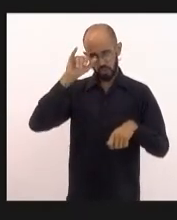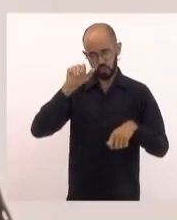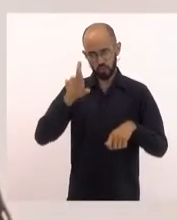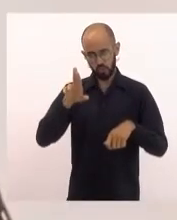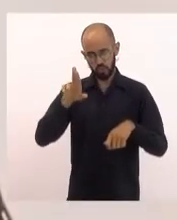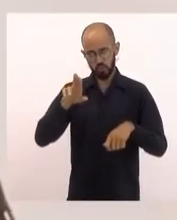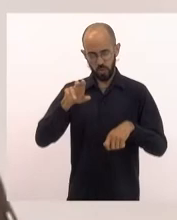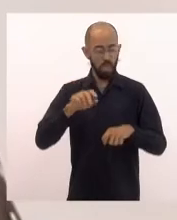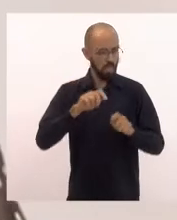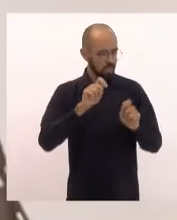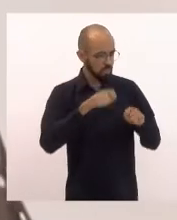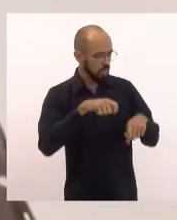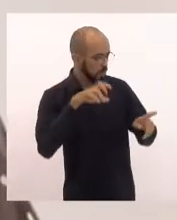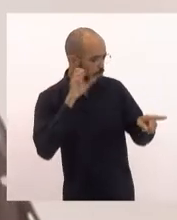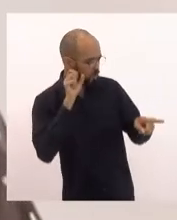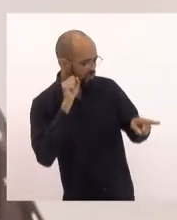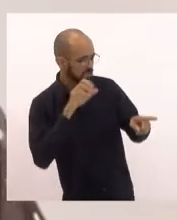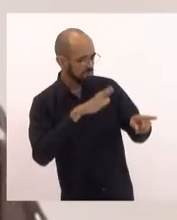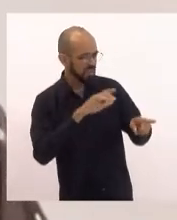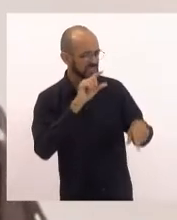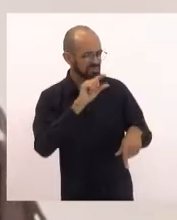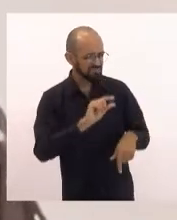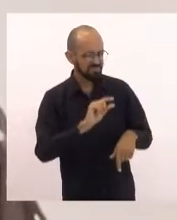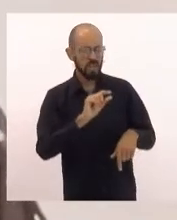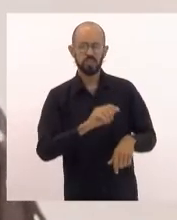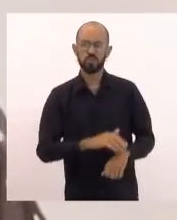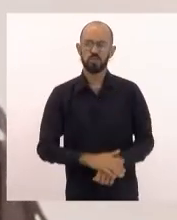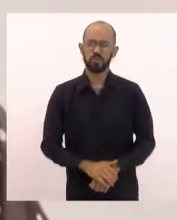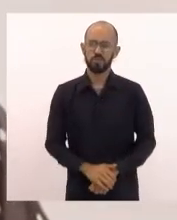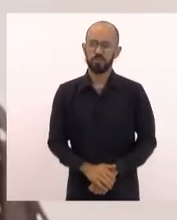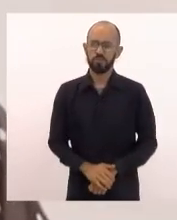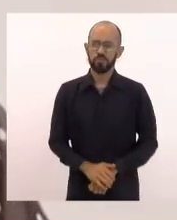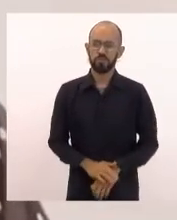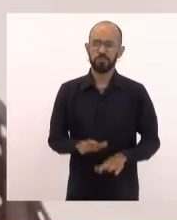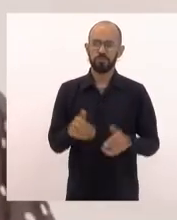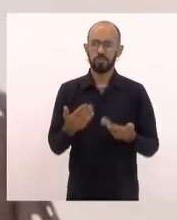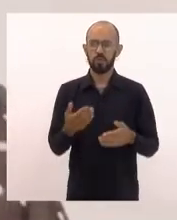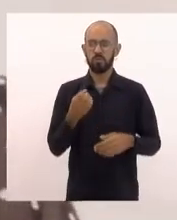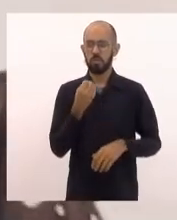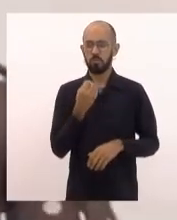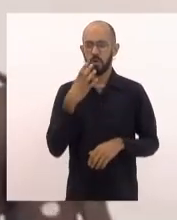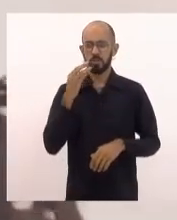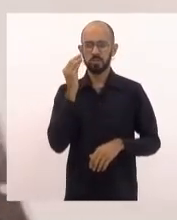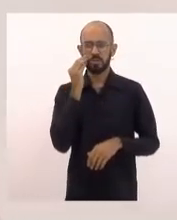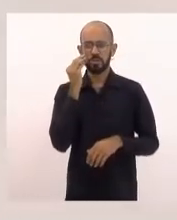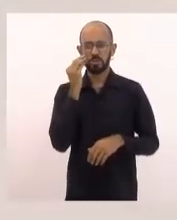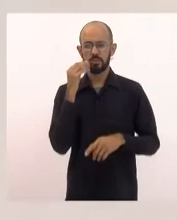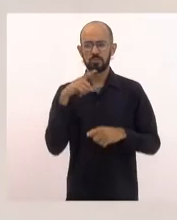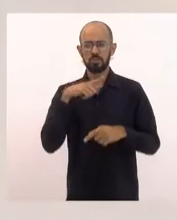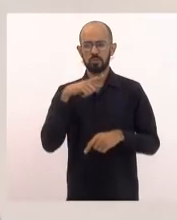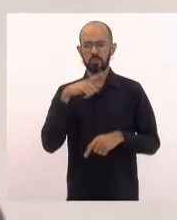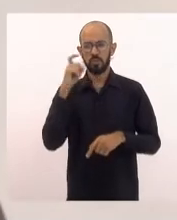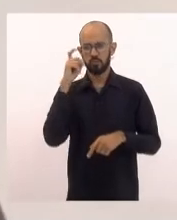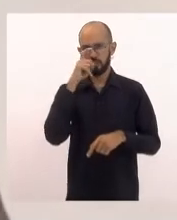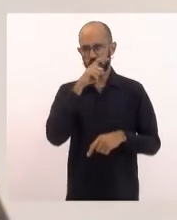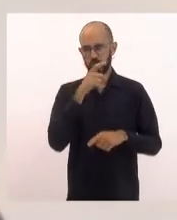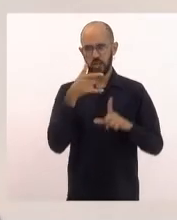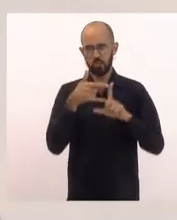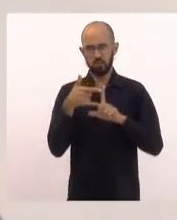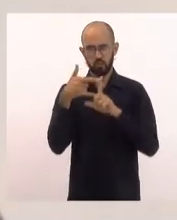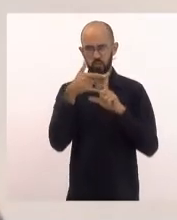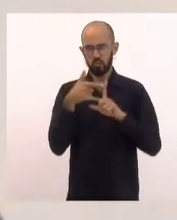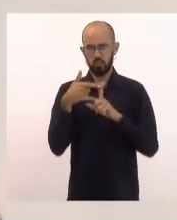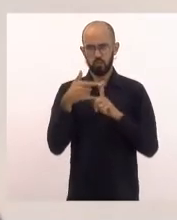Estou escutando, baixinho. Foi bom esse teste, porque eu tive dificuldade para colocar o Zoom no início